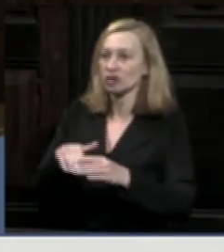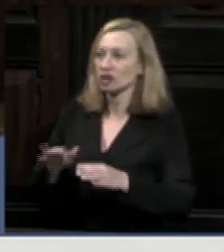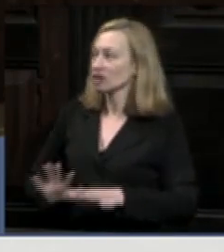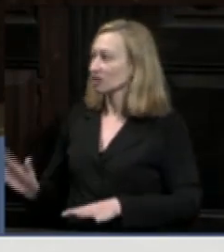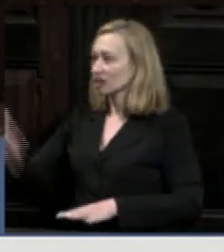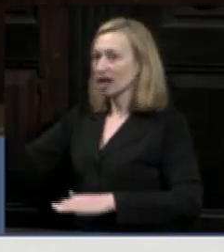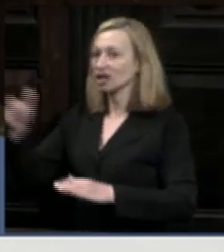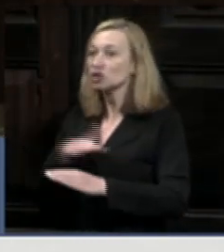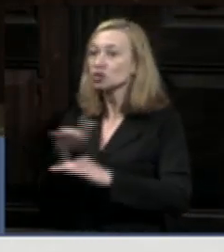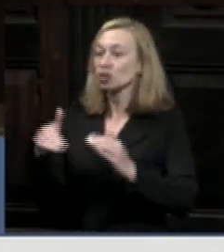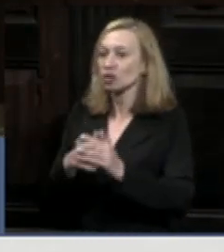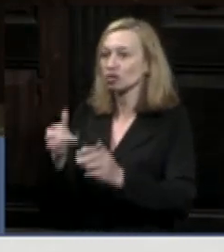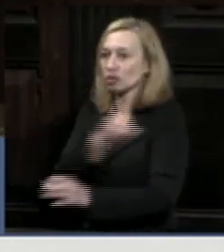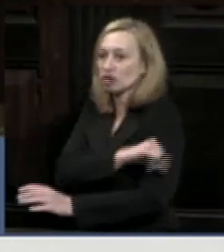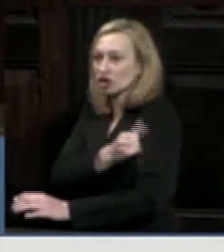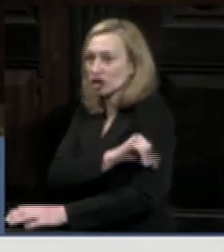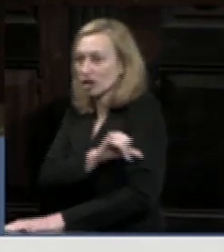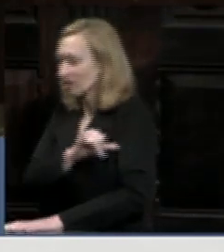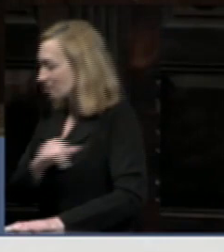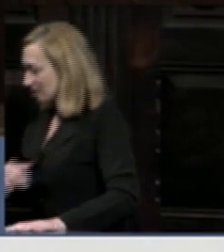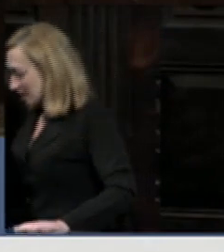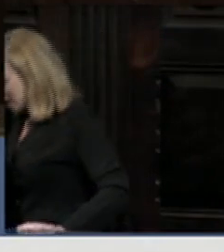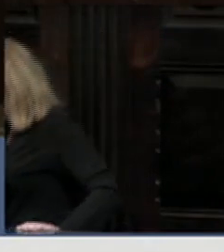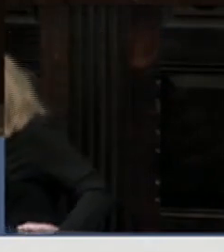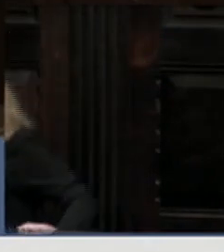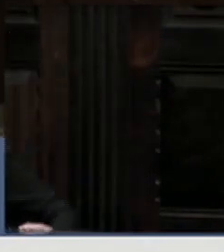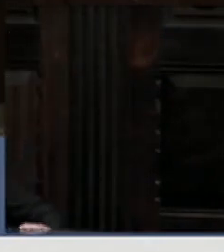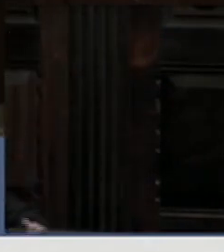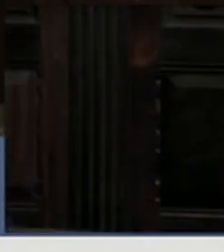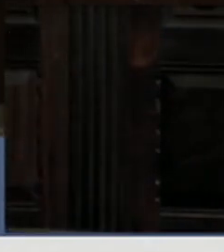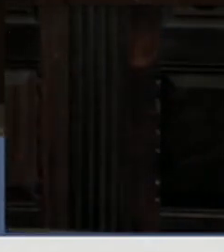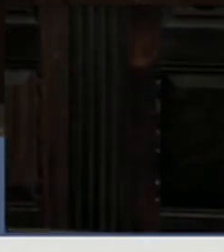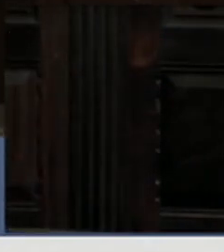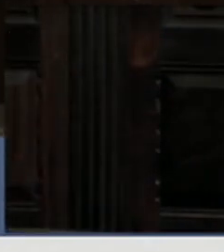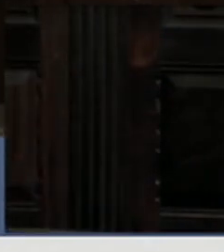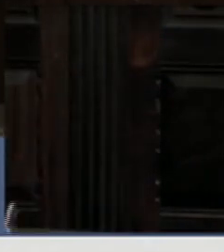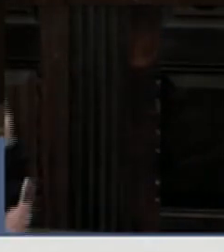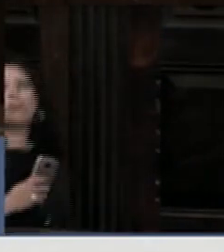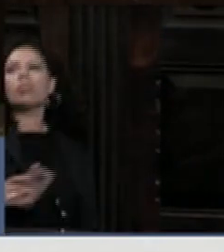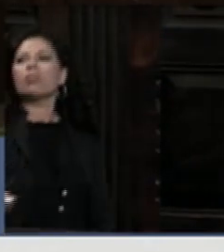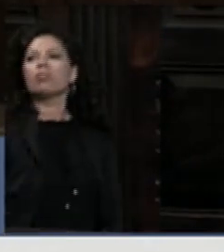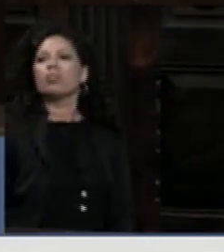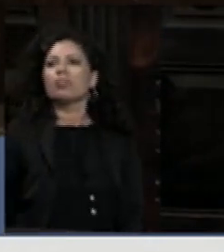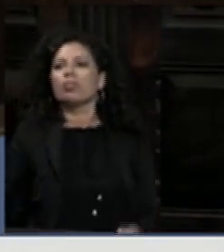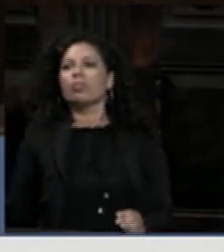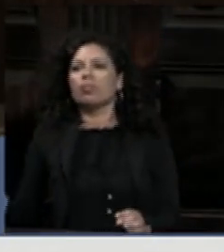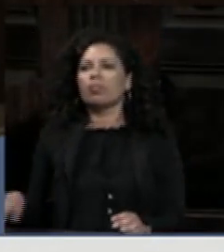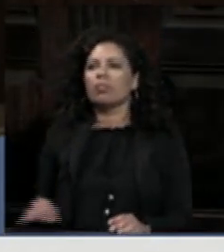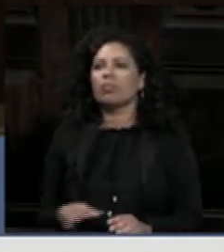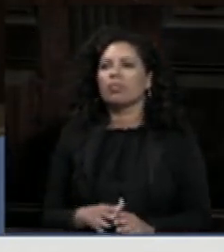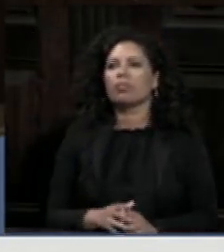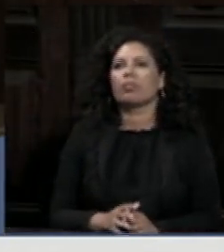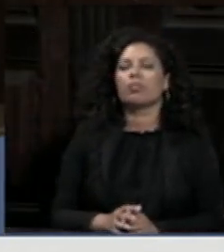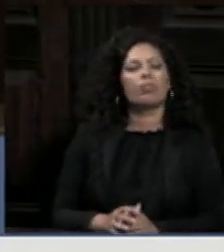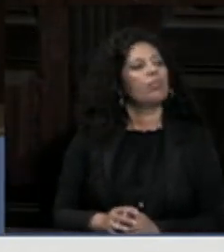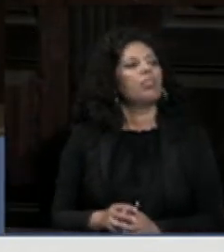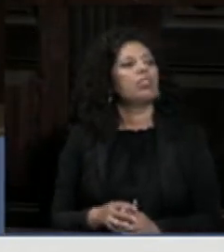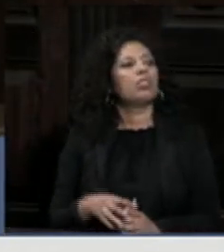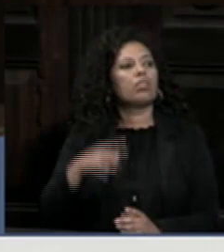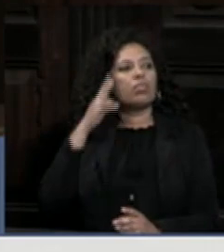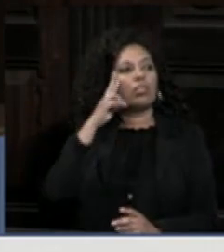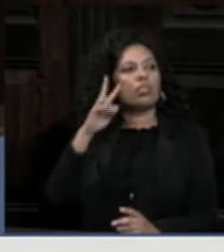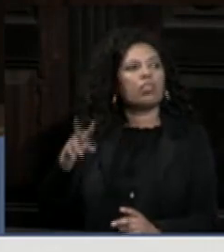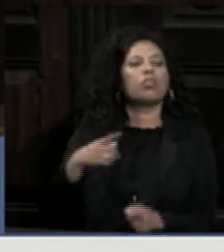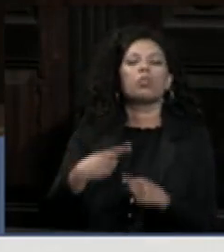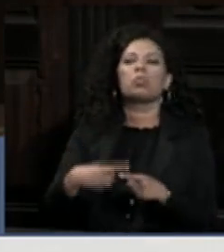janeiro eu acho que não tive uma um local quer dizer e uma zona eleitoral